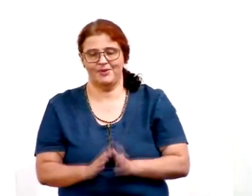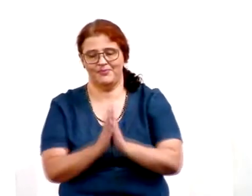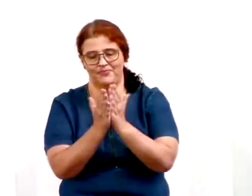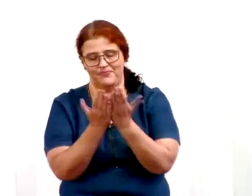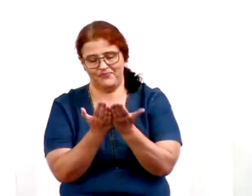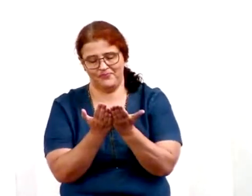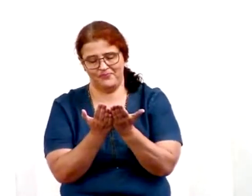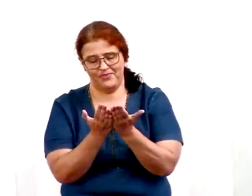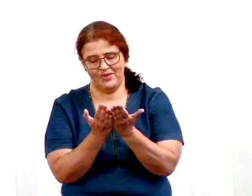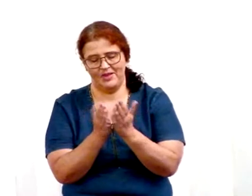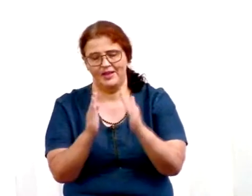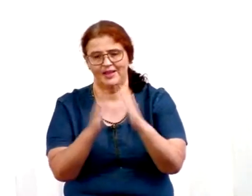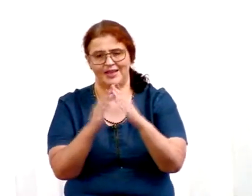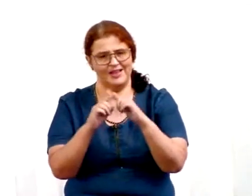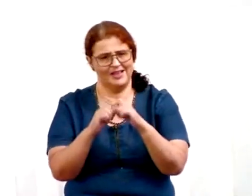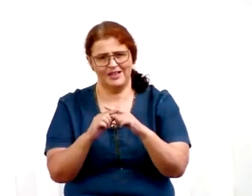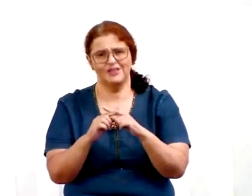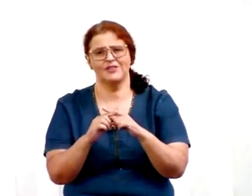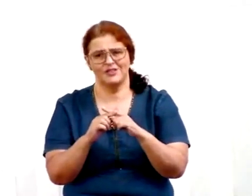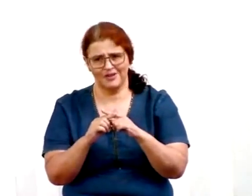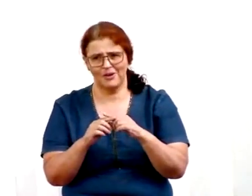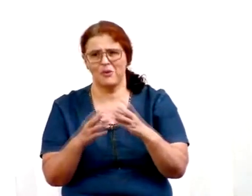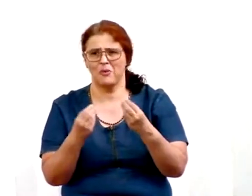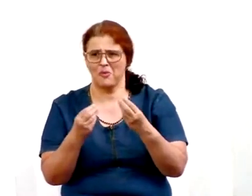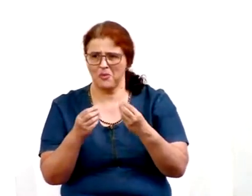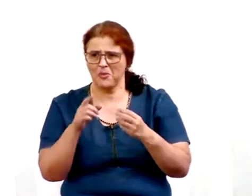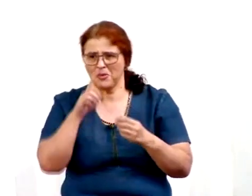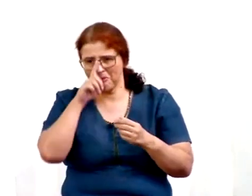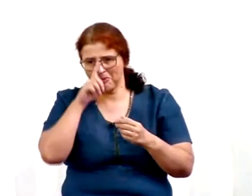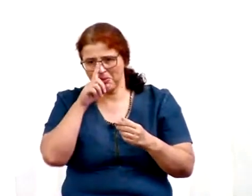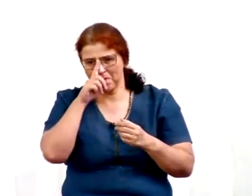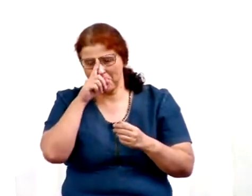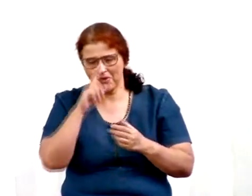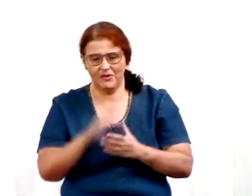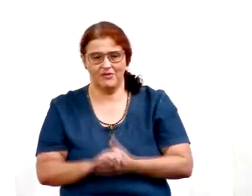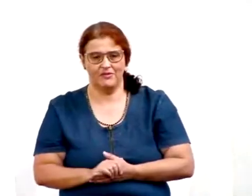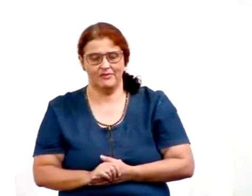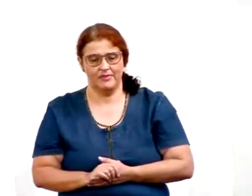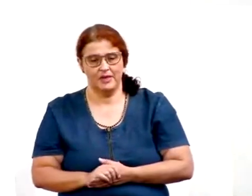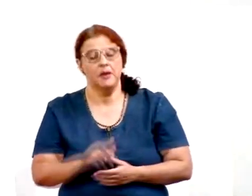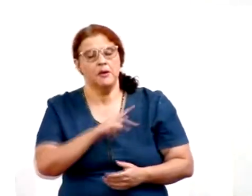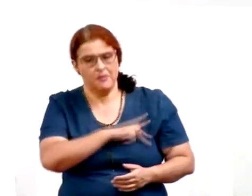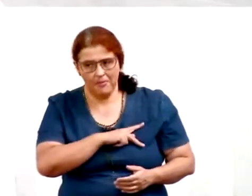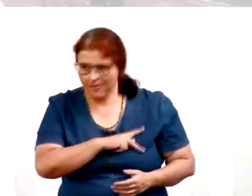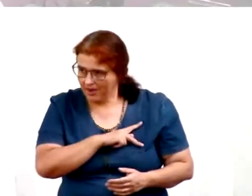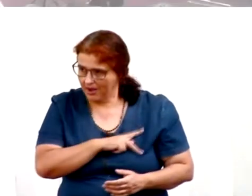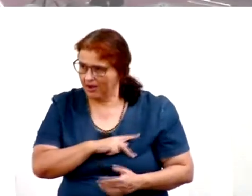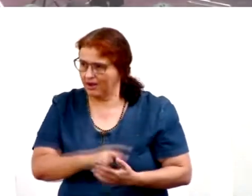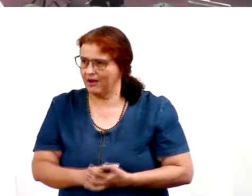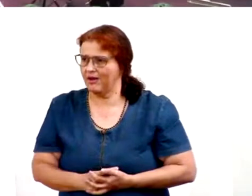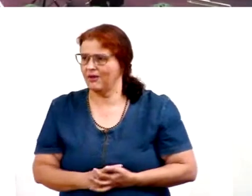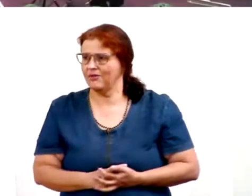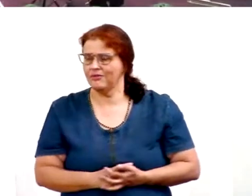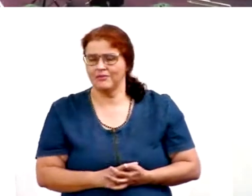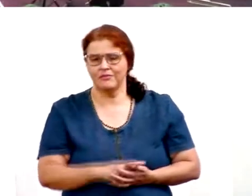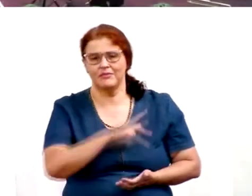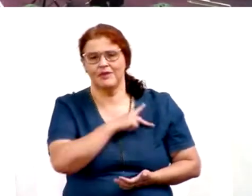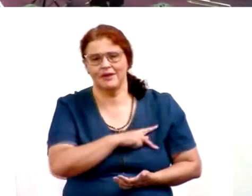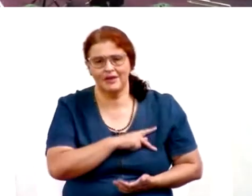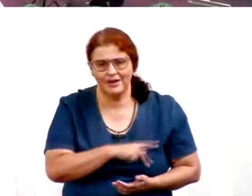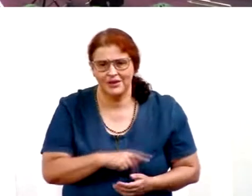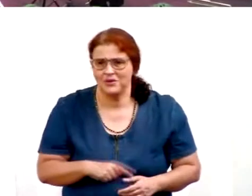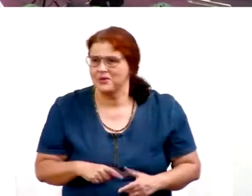desafios. Os primeiros 4 capítulos dessa carta de Paulo, este pastor, este que foi